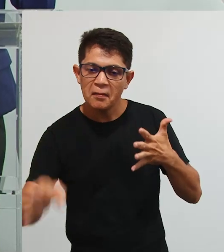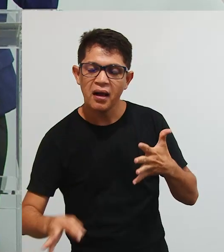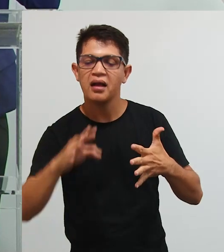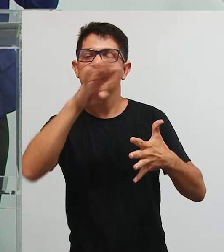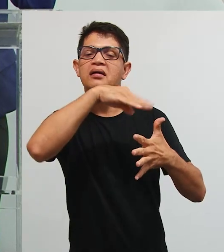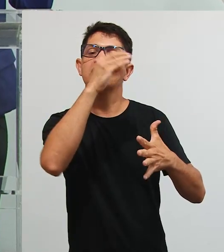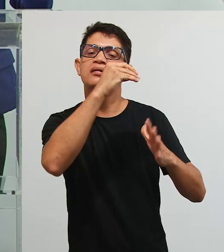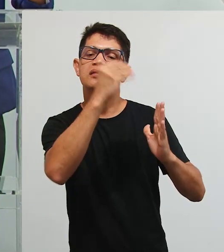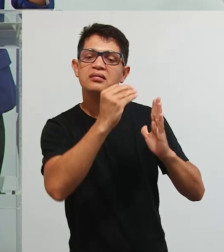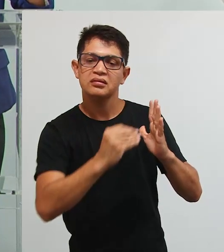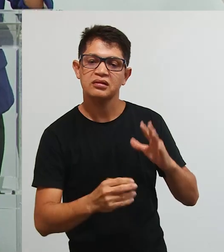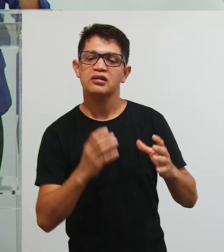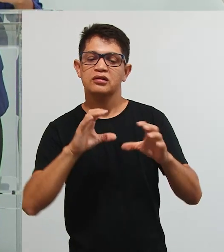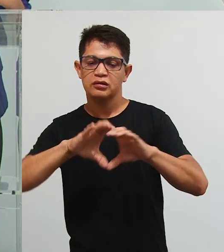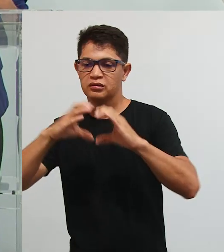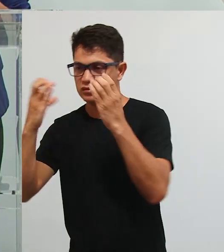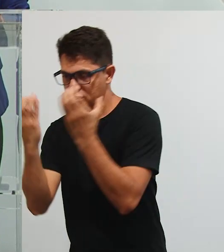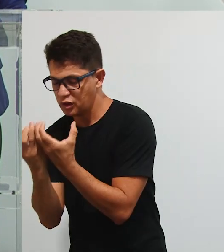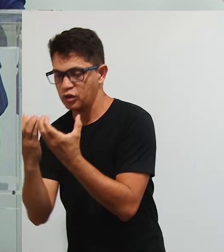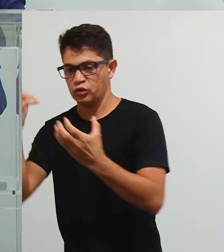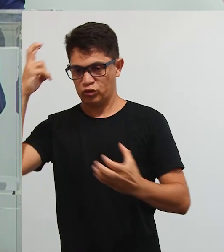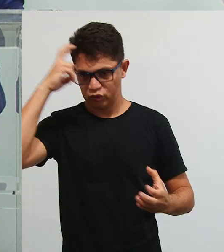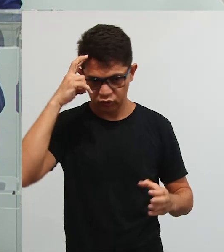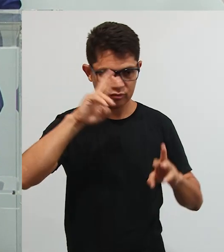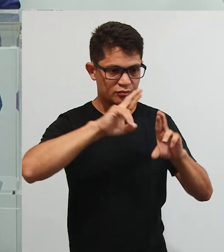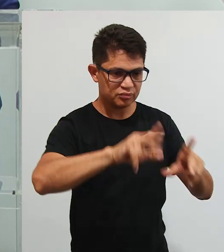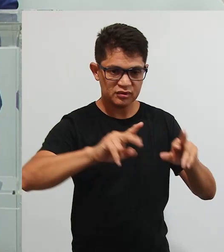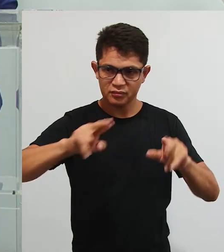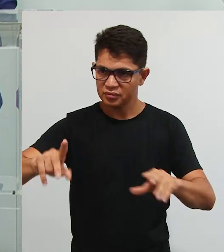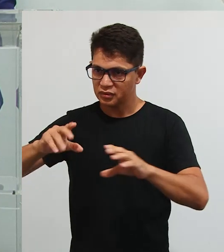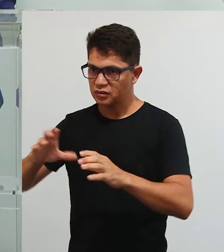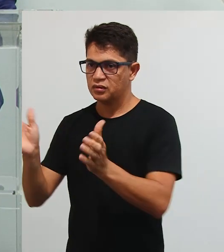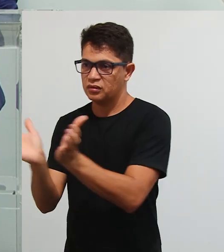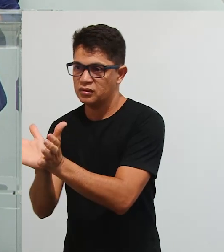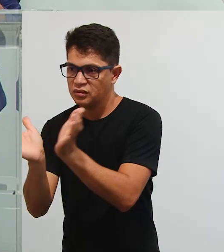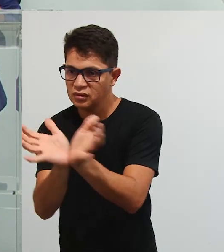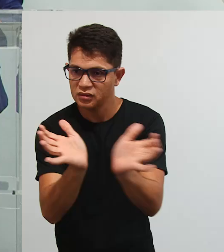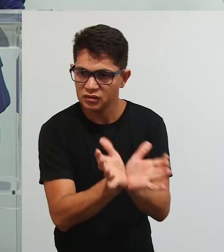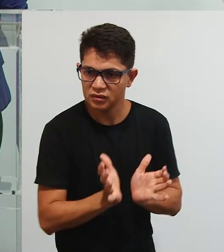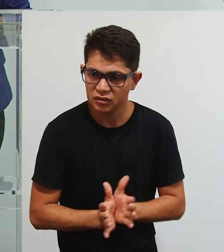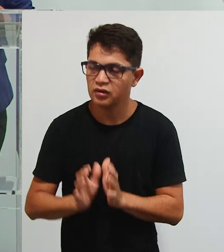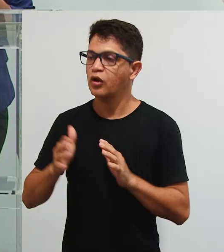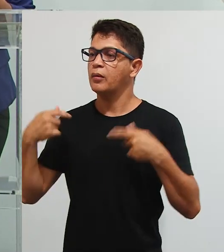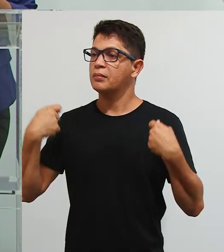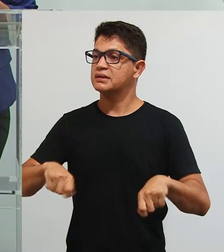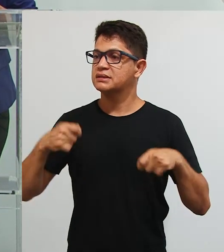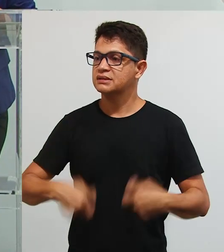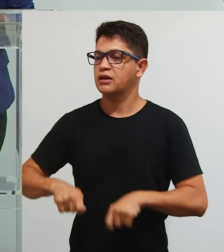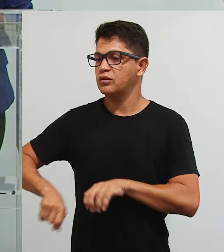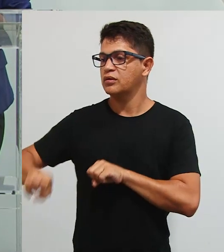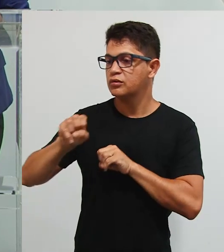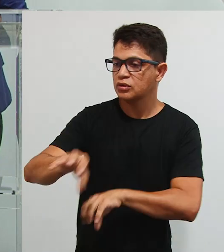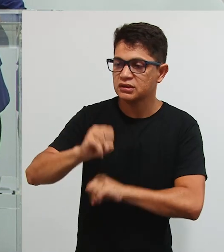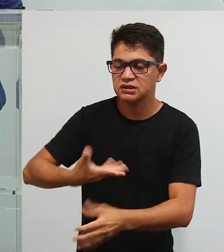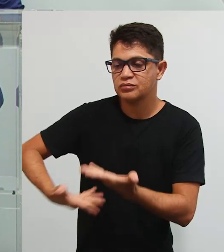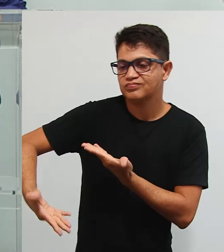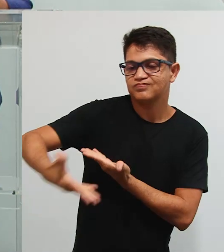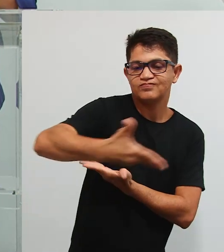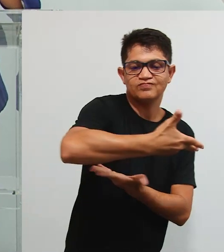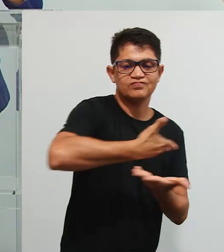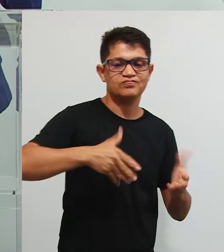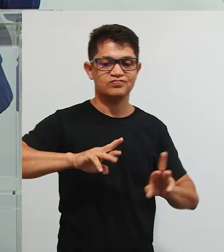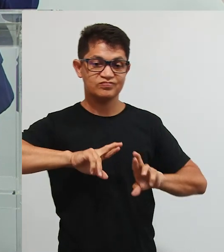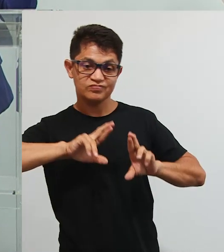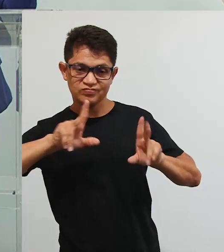aí vários grupos culturais diferentes que precisam de uma educação diferenciada. Então, quando a